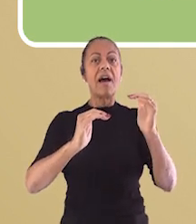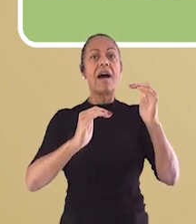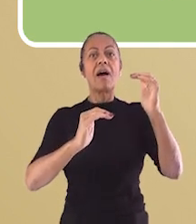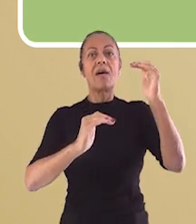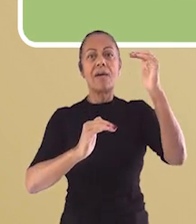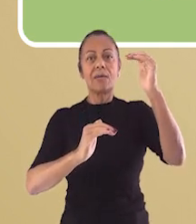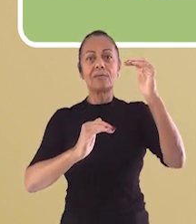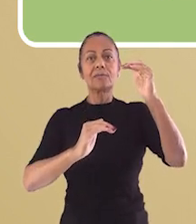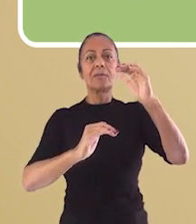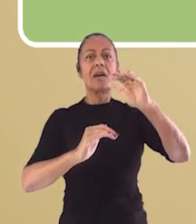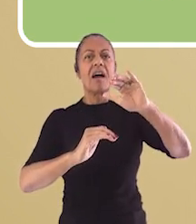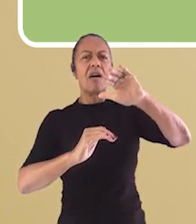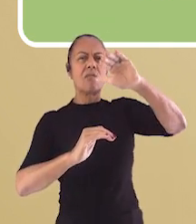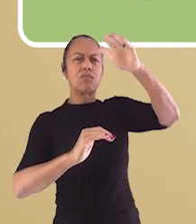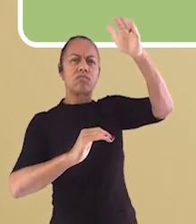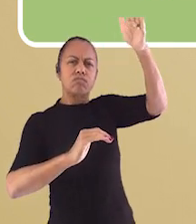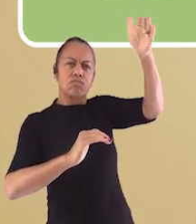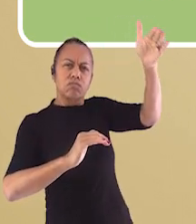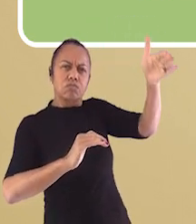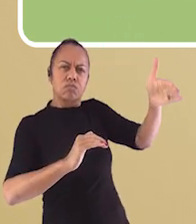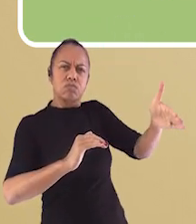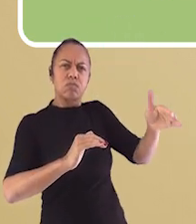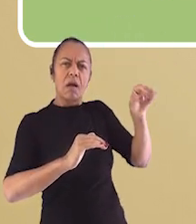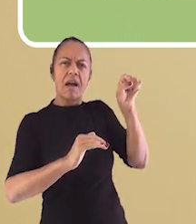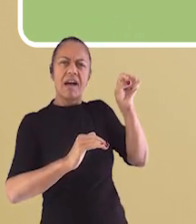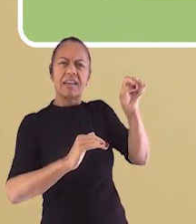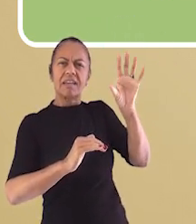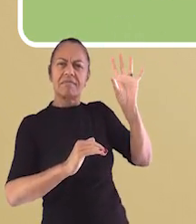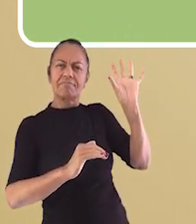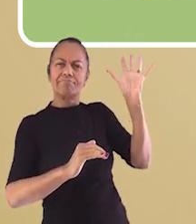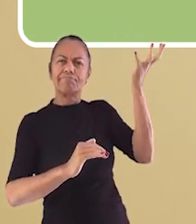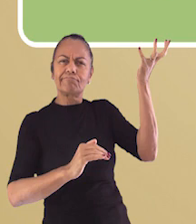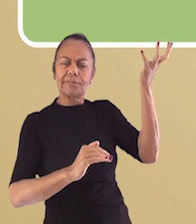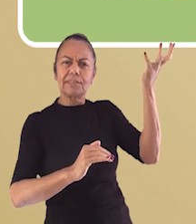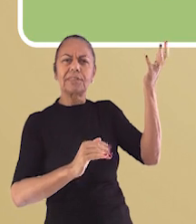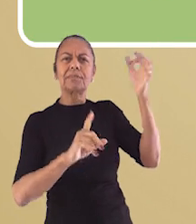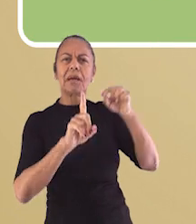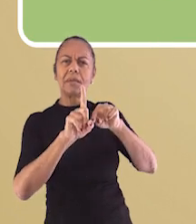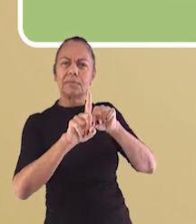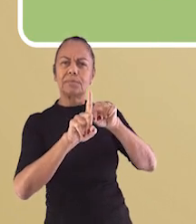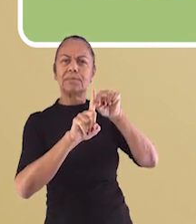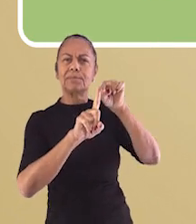diferença na temperatura, clima e tipo de vegetação.